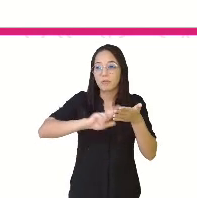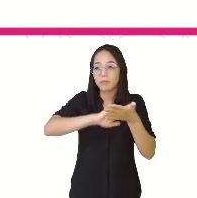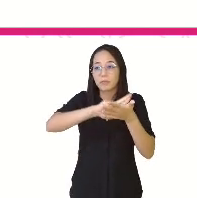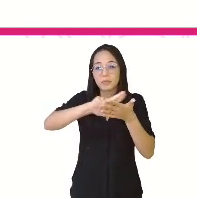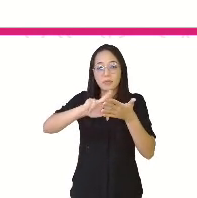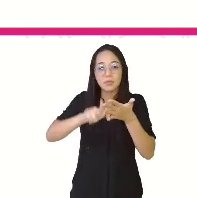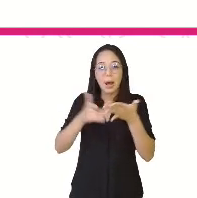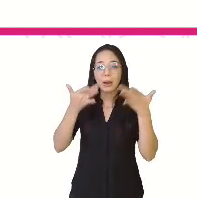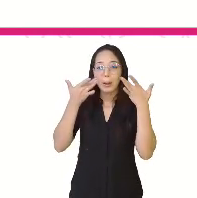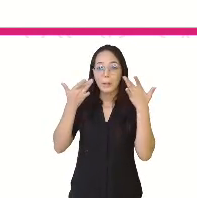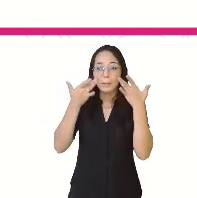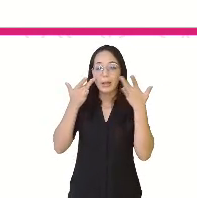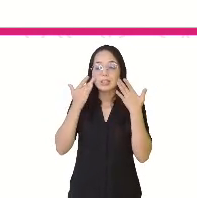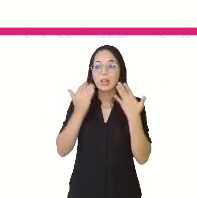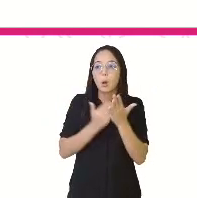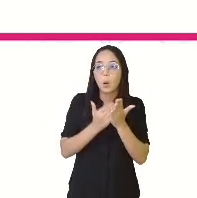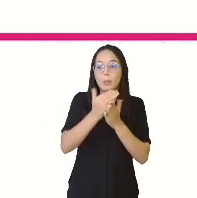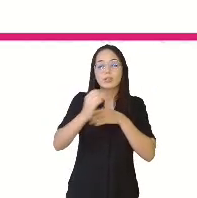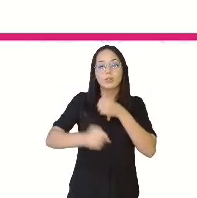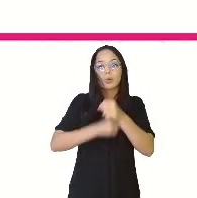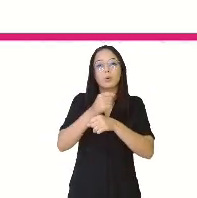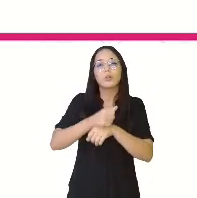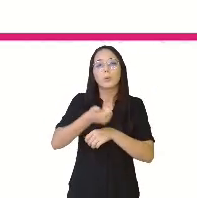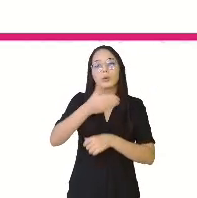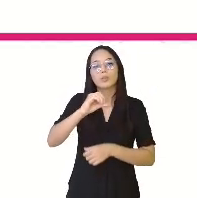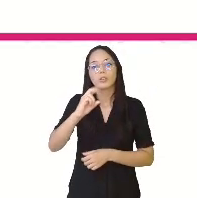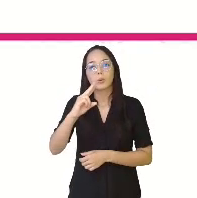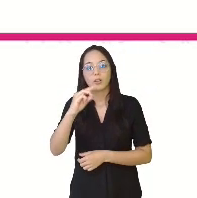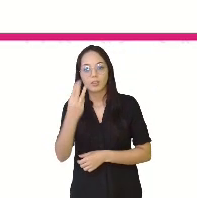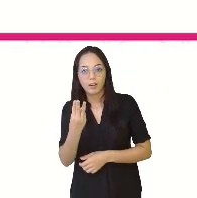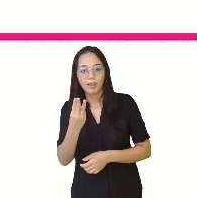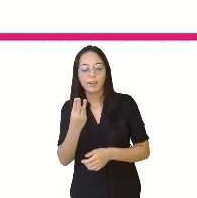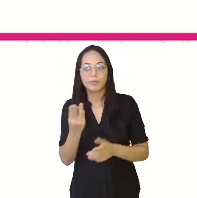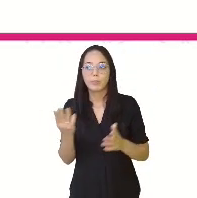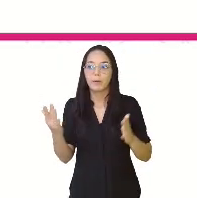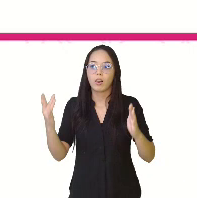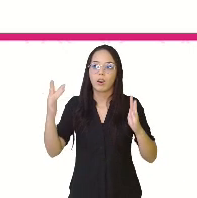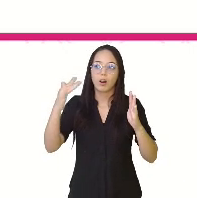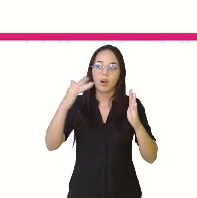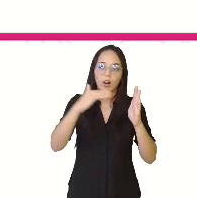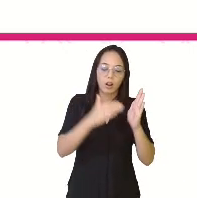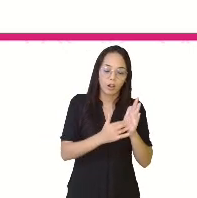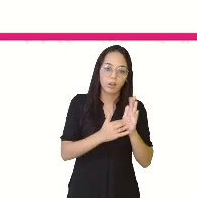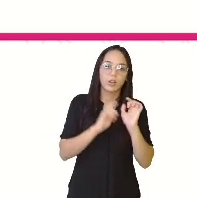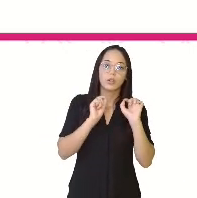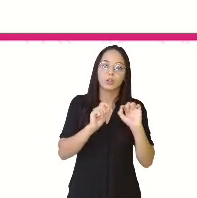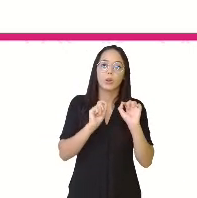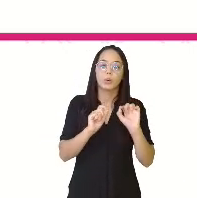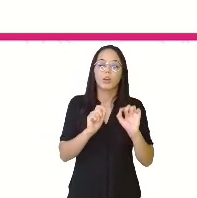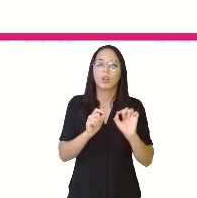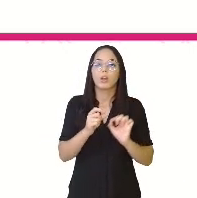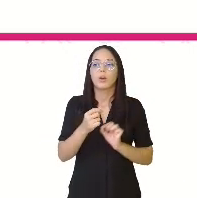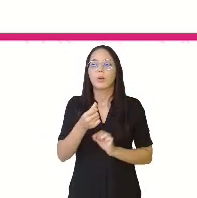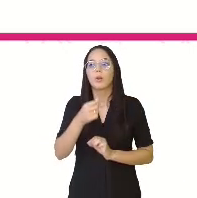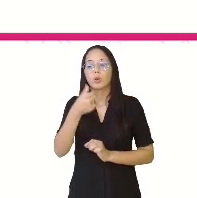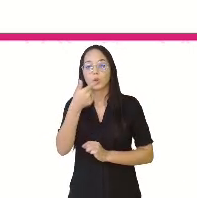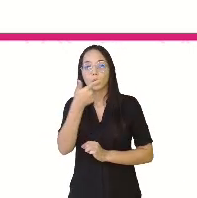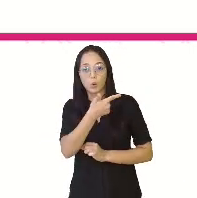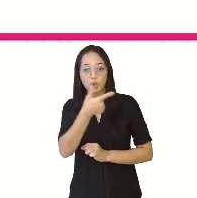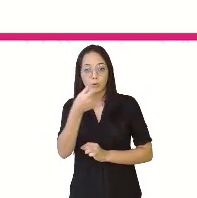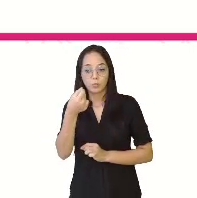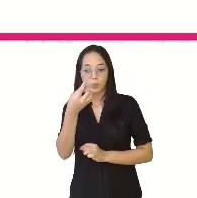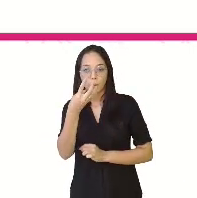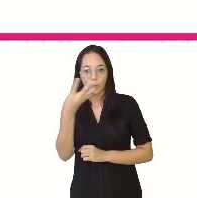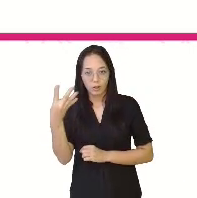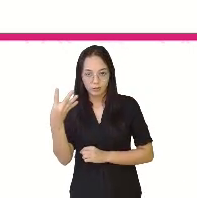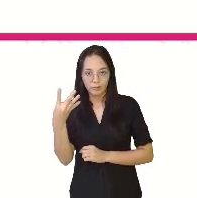estão aí listadas, começando em 1953 e vai passando até chegar no ano de